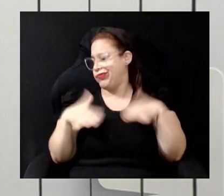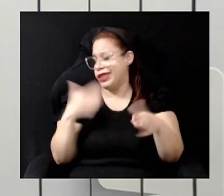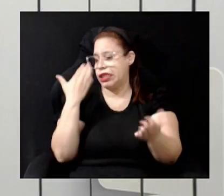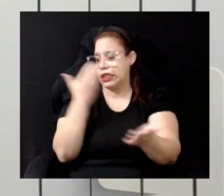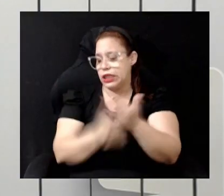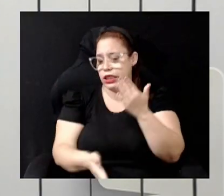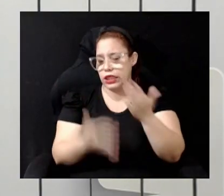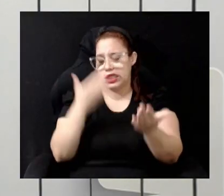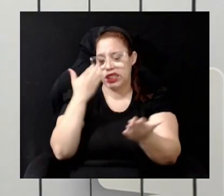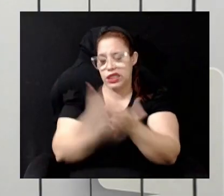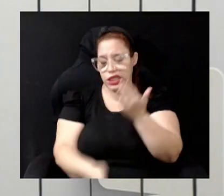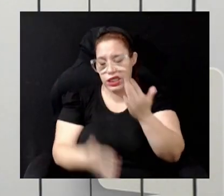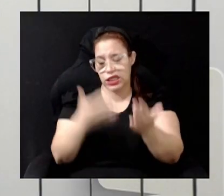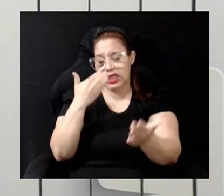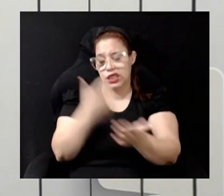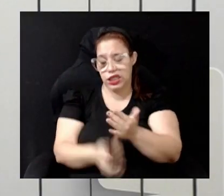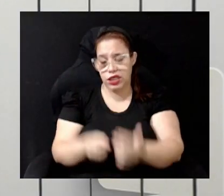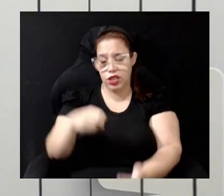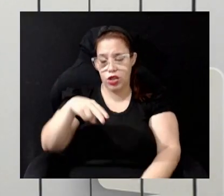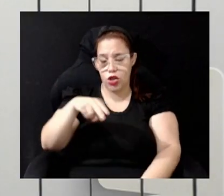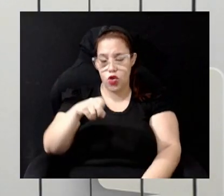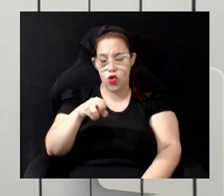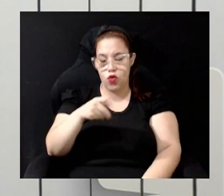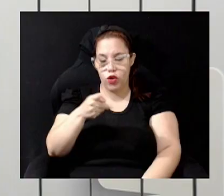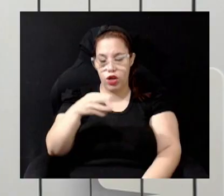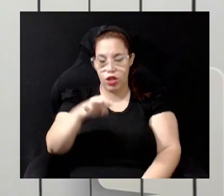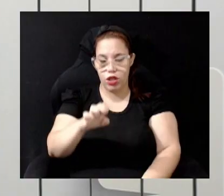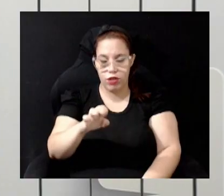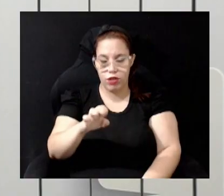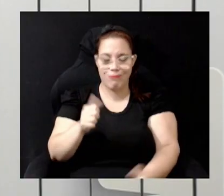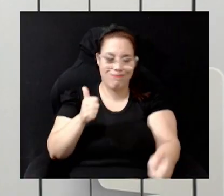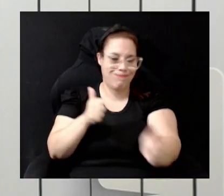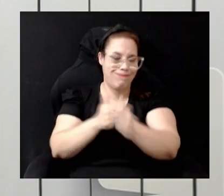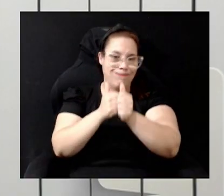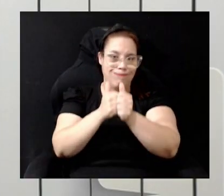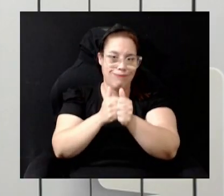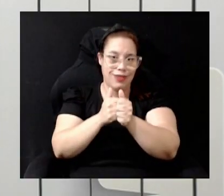derrotado pelo Novo Horizontino e está muito próximo da Série C.